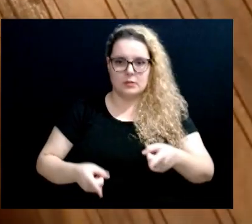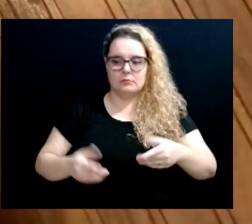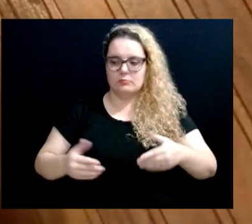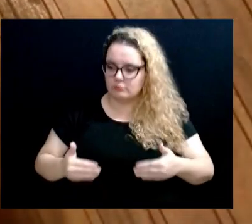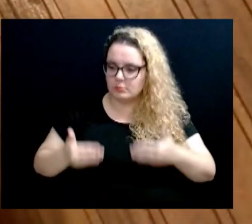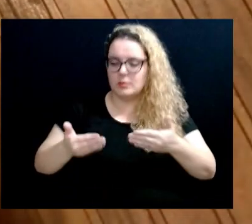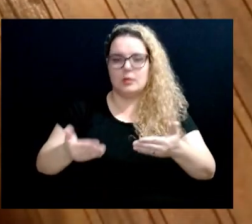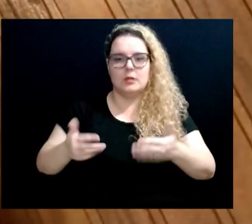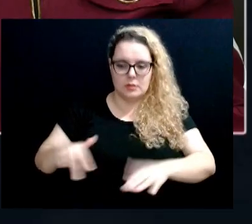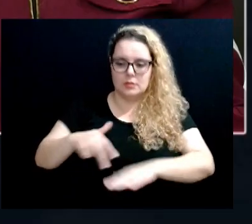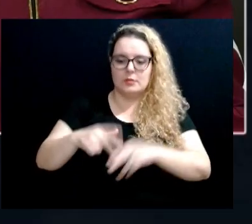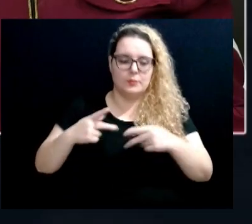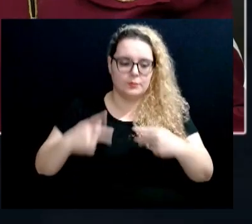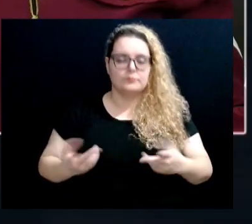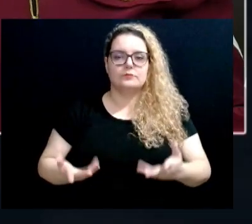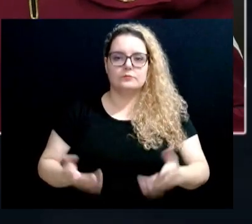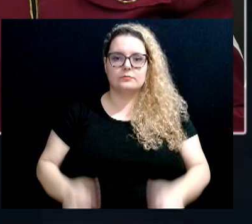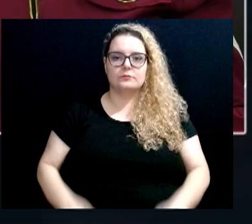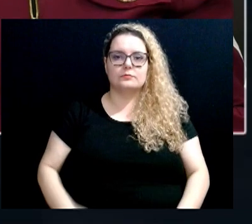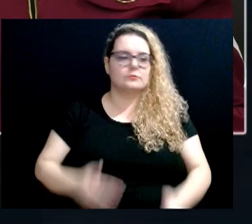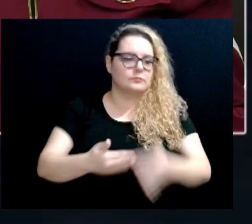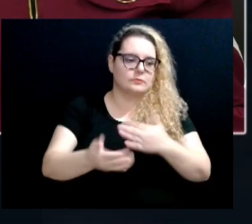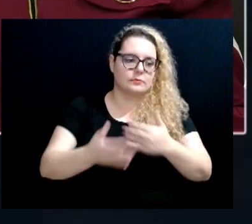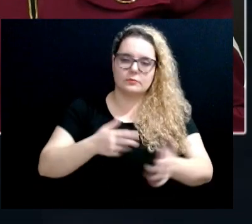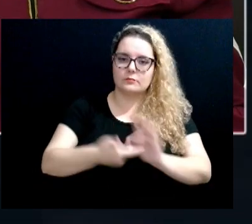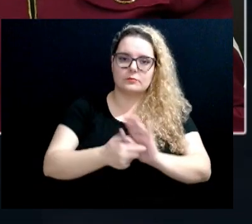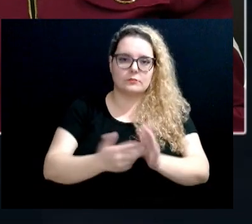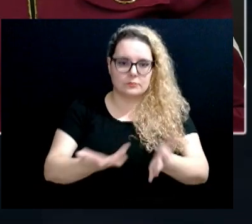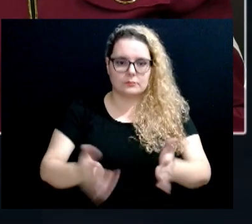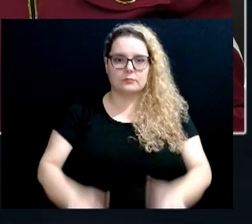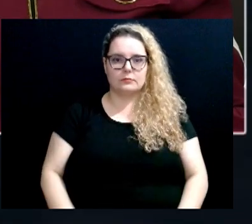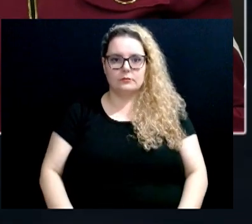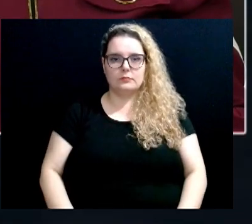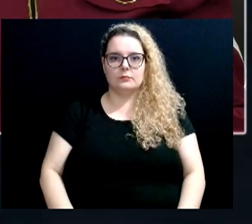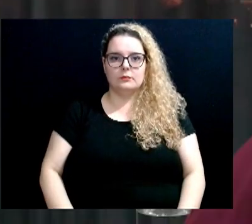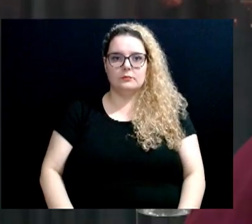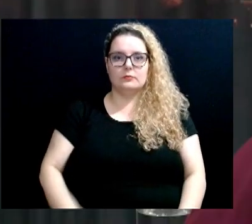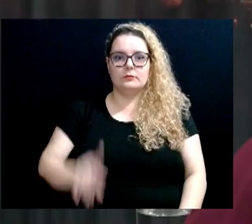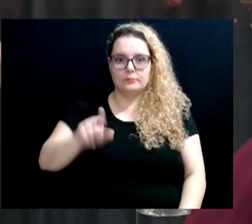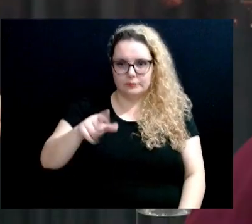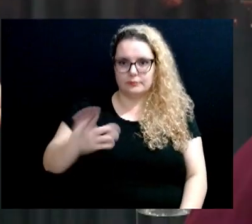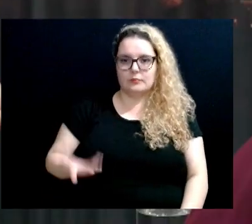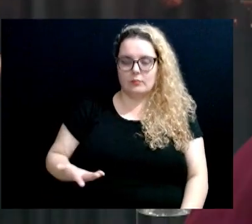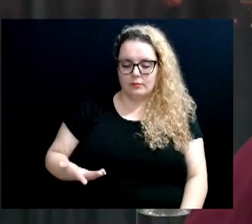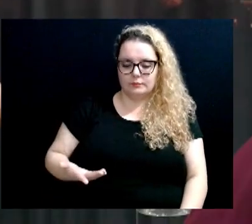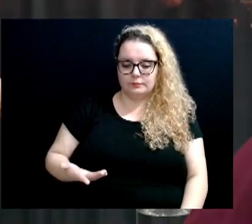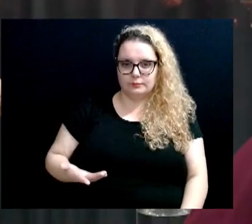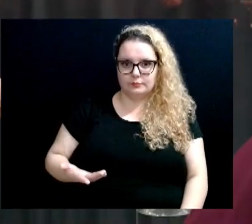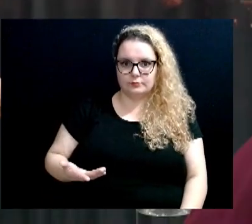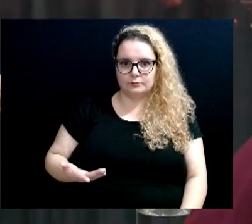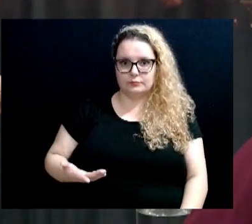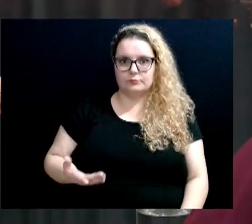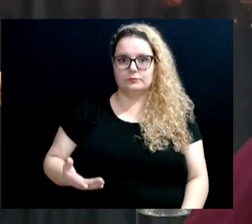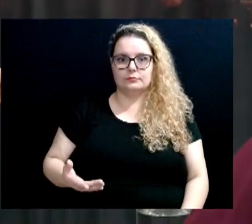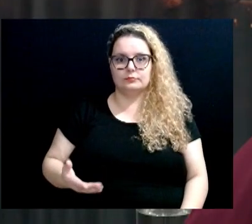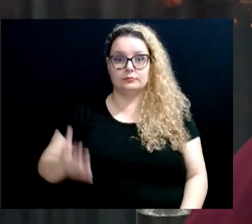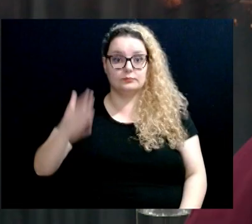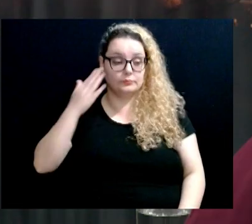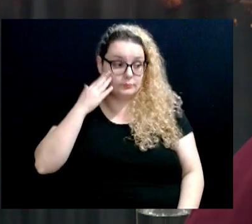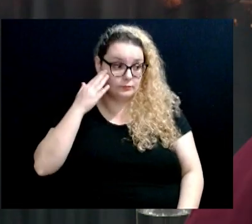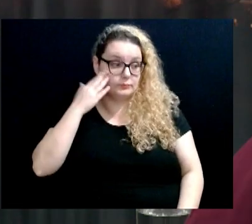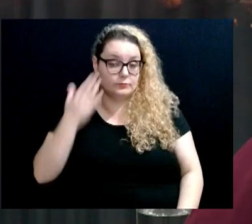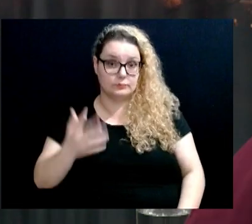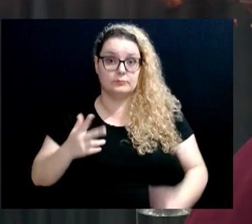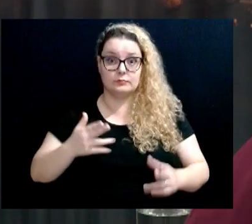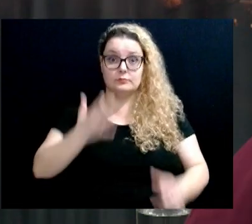em qualquer sentido. Ele se torna, né, na verdade, ele entende, enquanto criança, que ele não